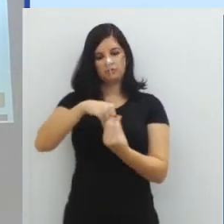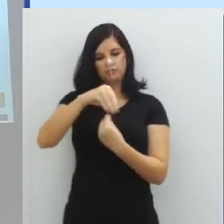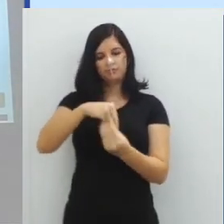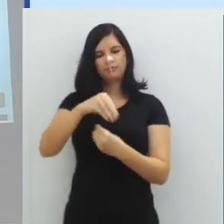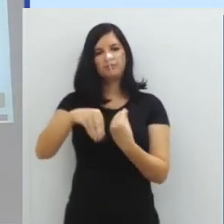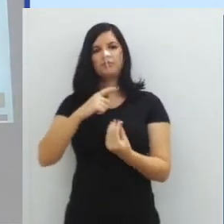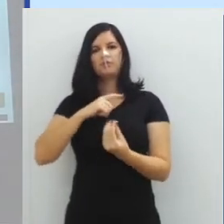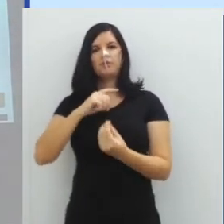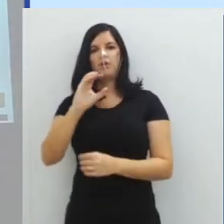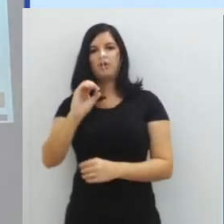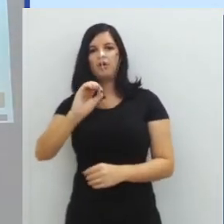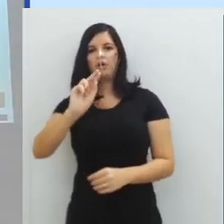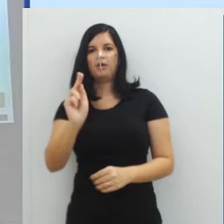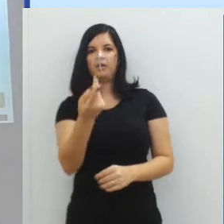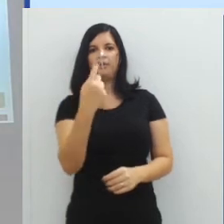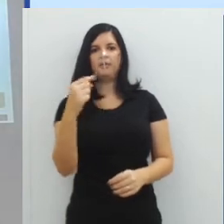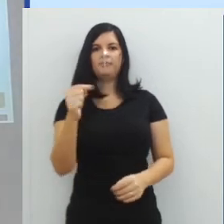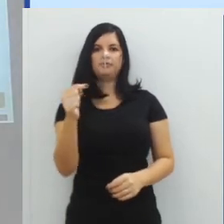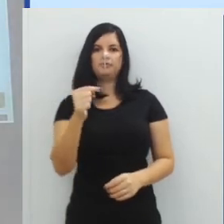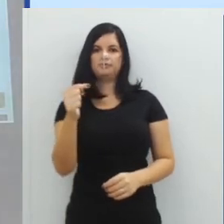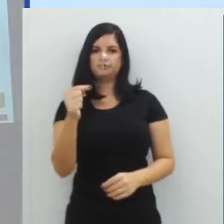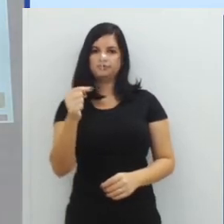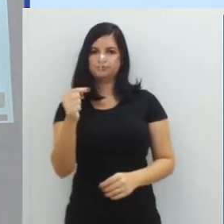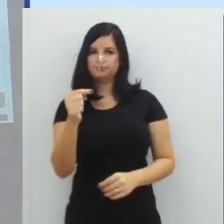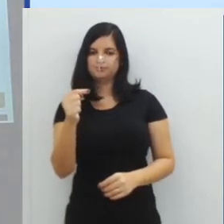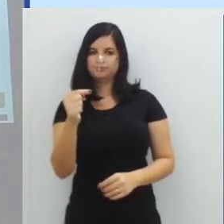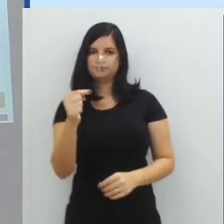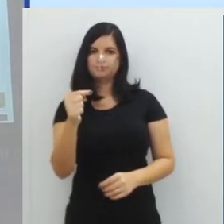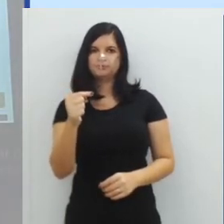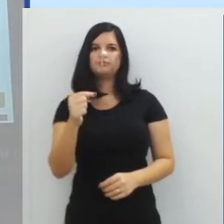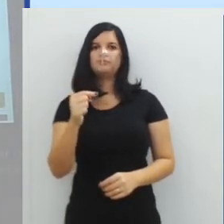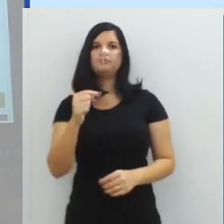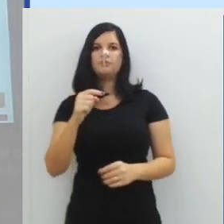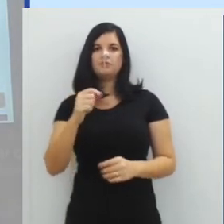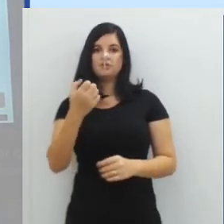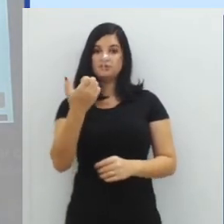libera OH-, tá certo? Então, se a